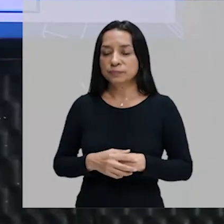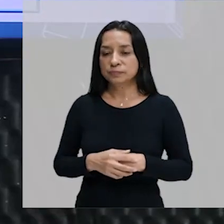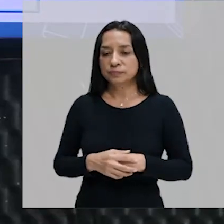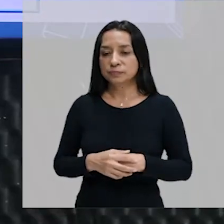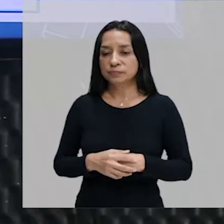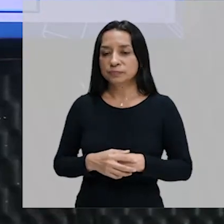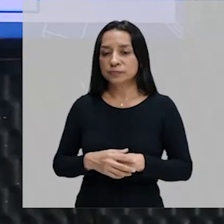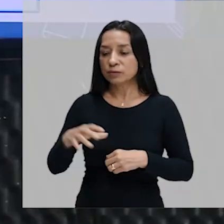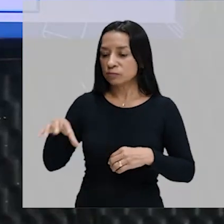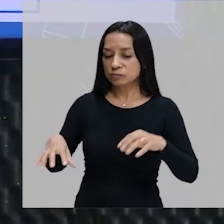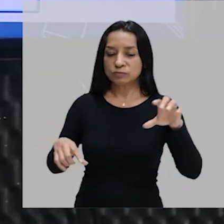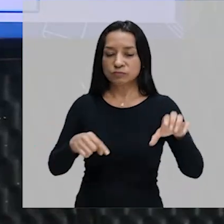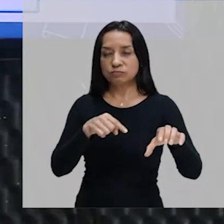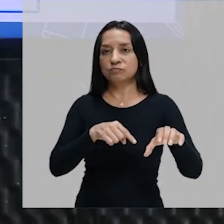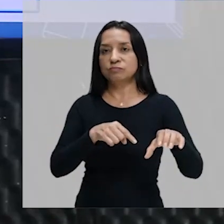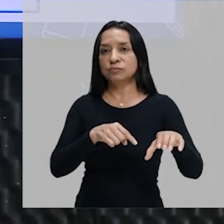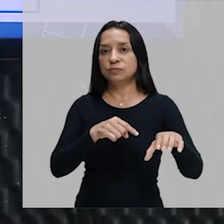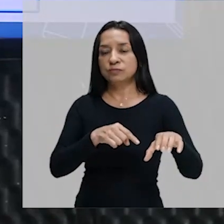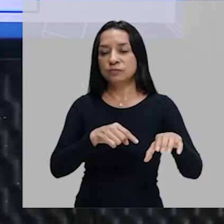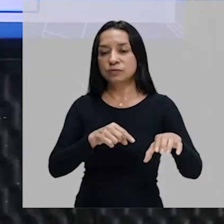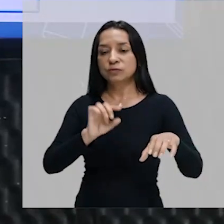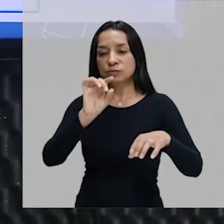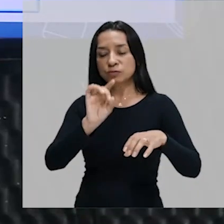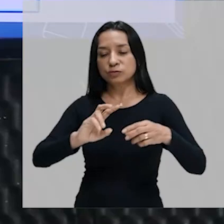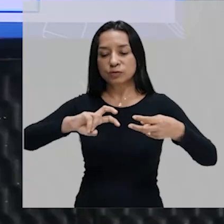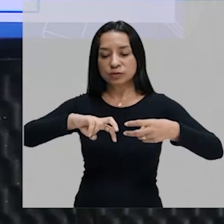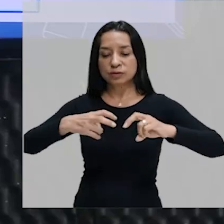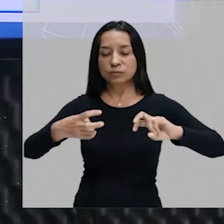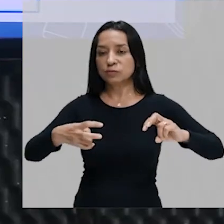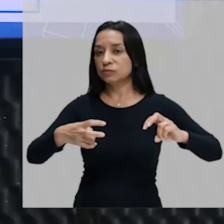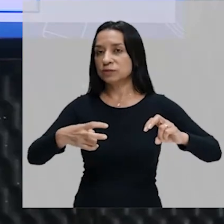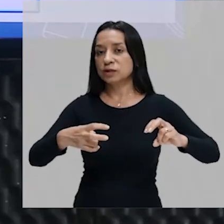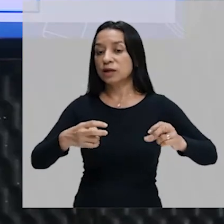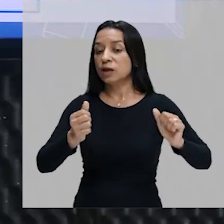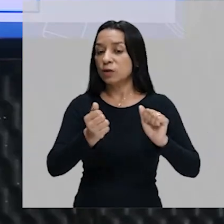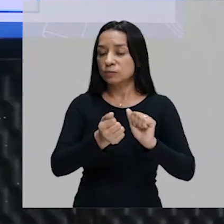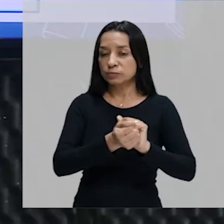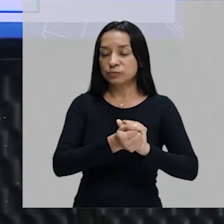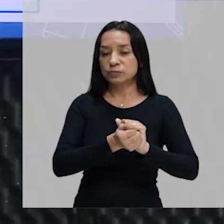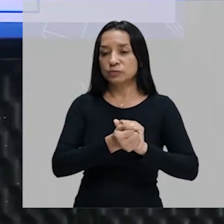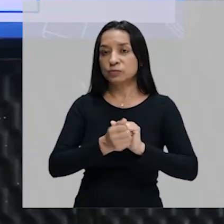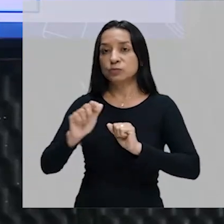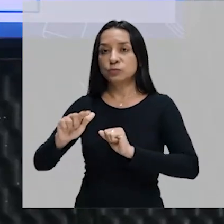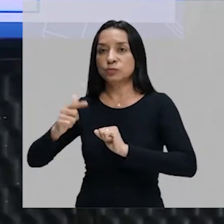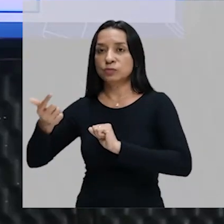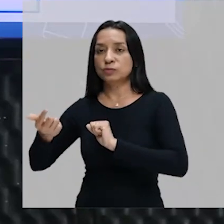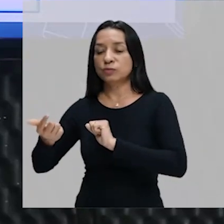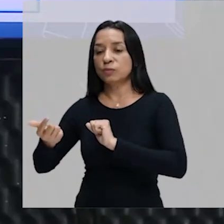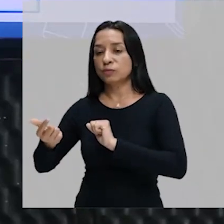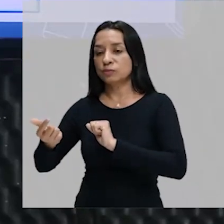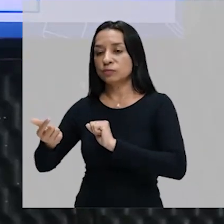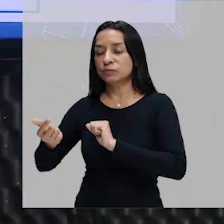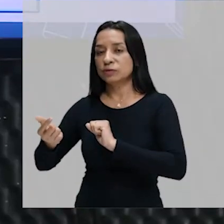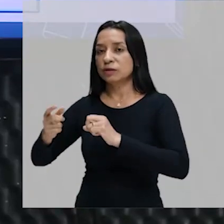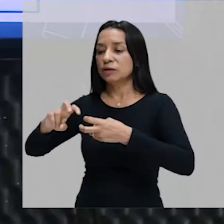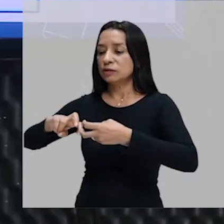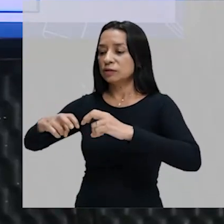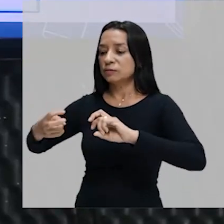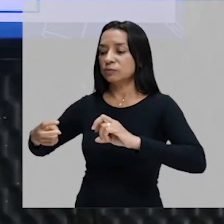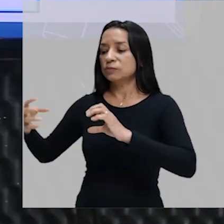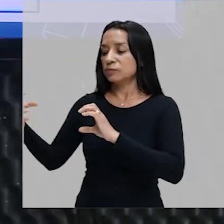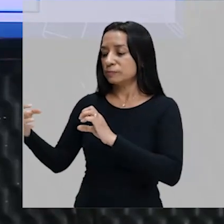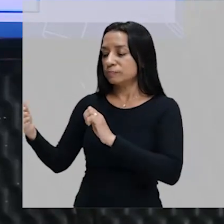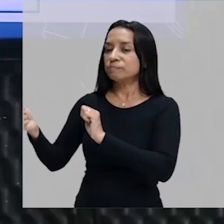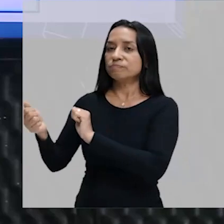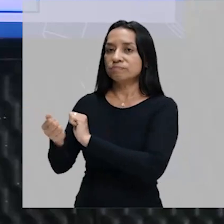nessa área só vão se reproduzirem entre eles. E já esses outros indivíduos aqui, eles vão se reproduzir somente